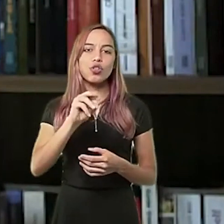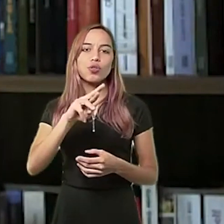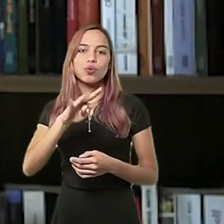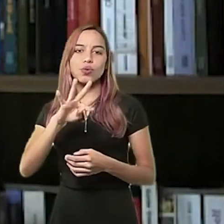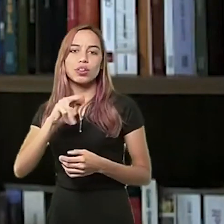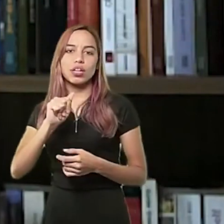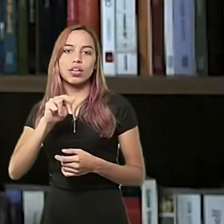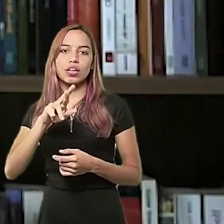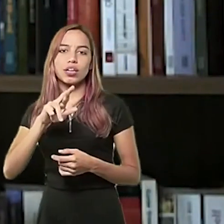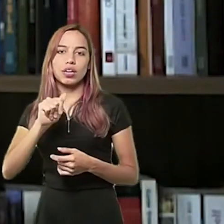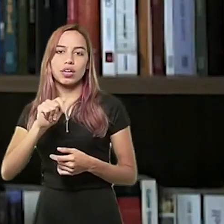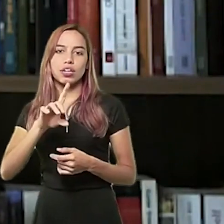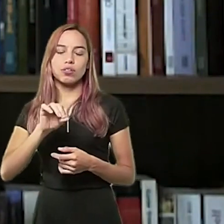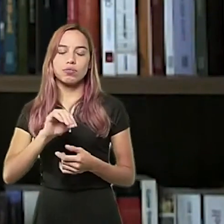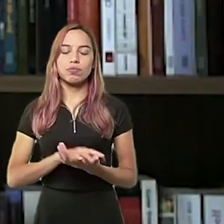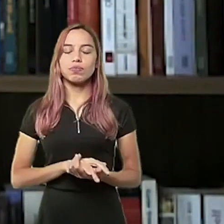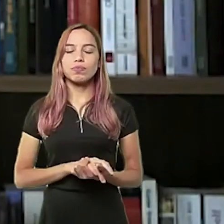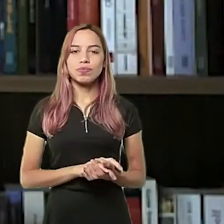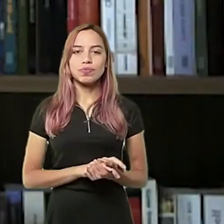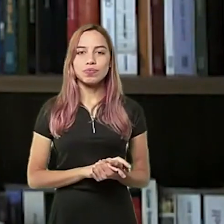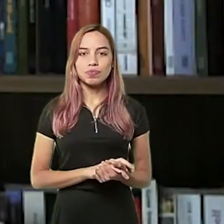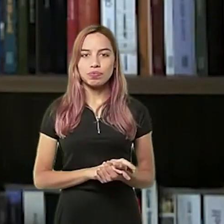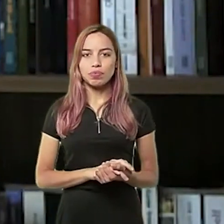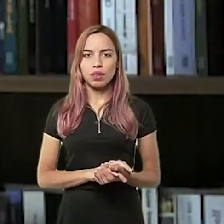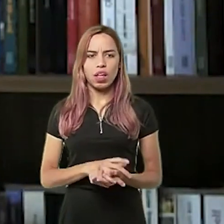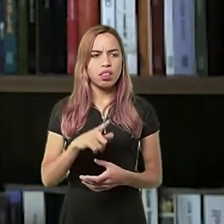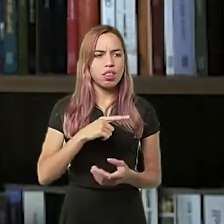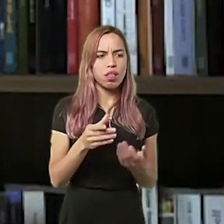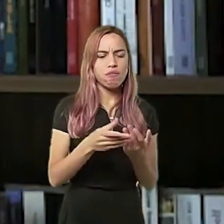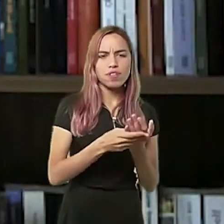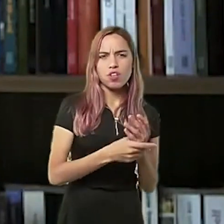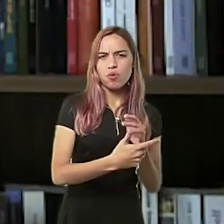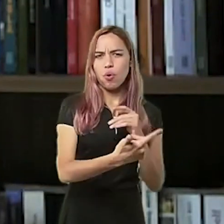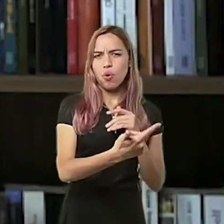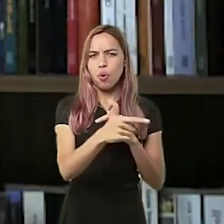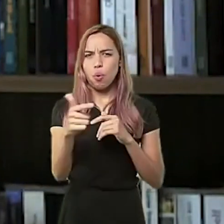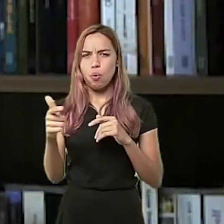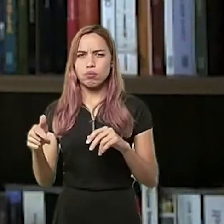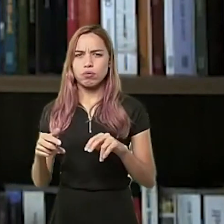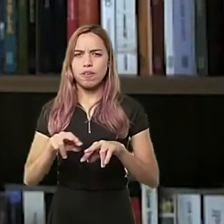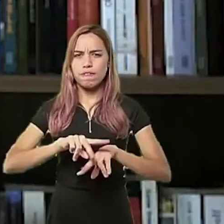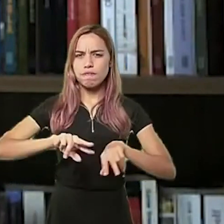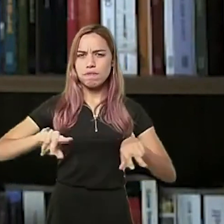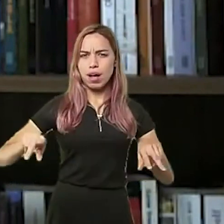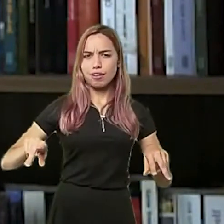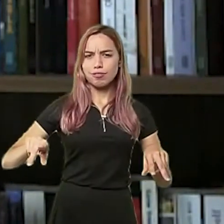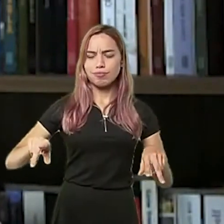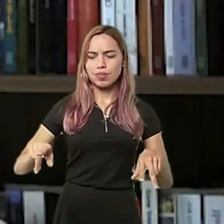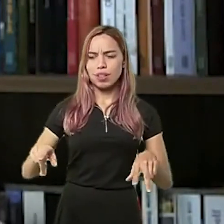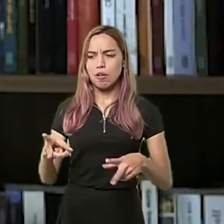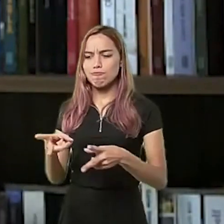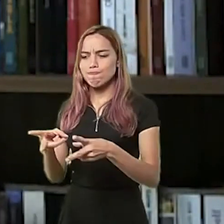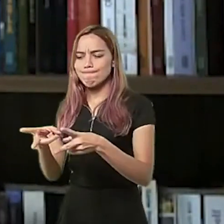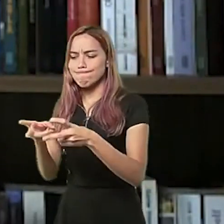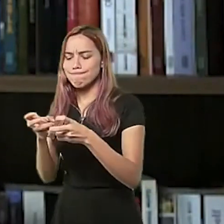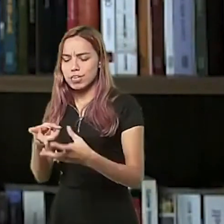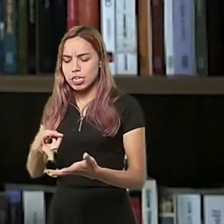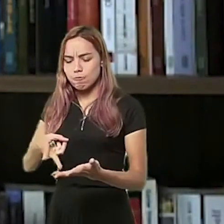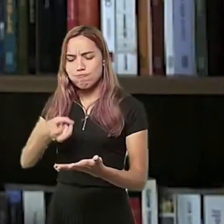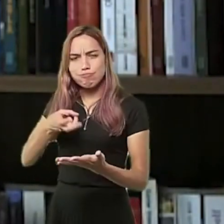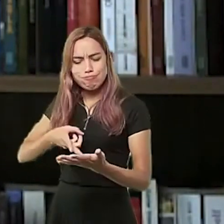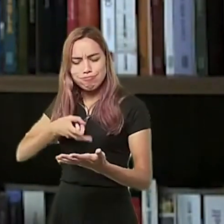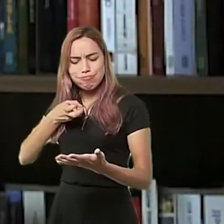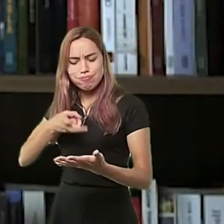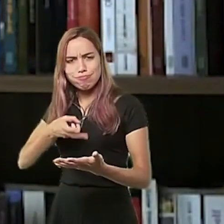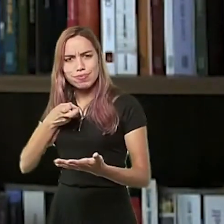Fim, do Jorge Amado, o Érico Veríssimo, o Guimarães Rosa, ou seja, a poesia do João Cabral de